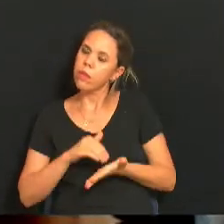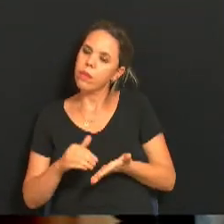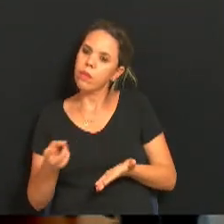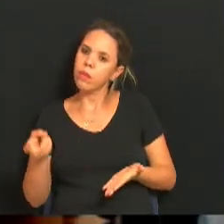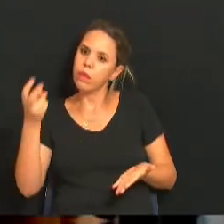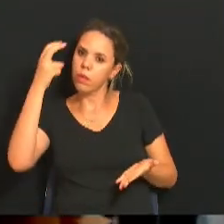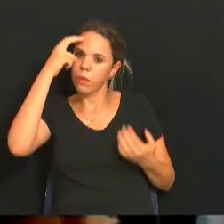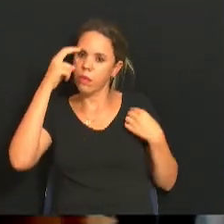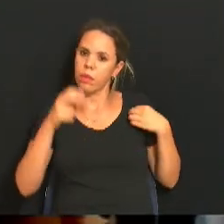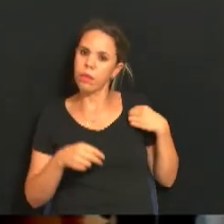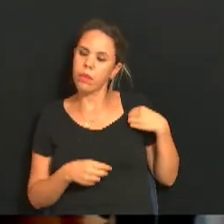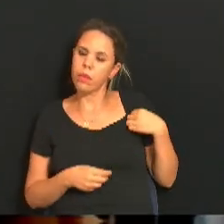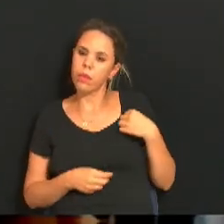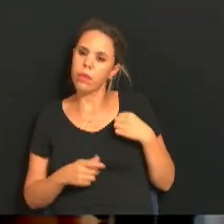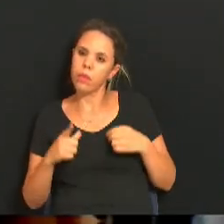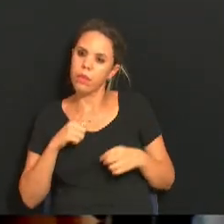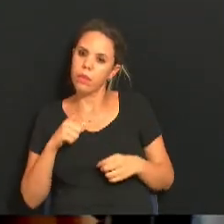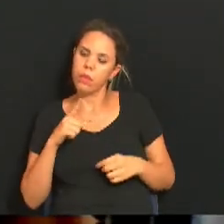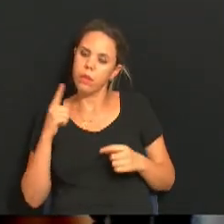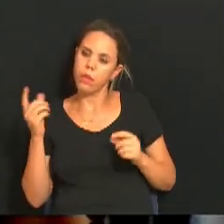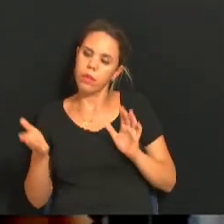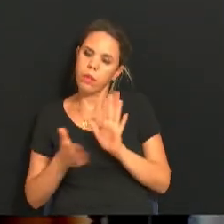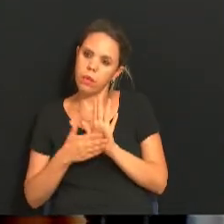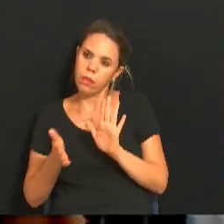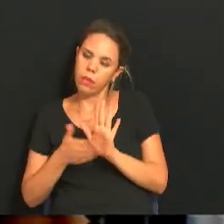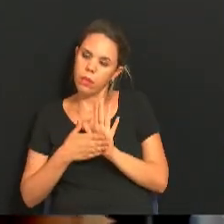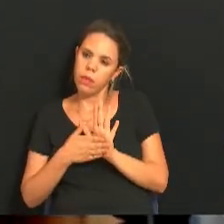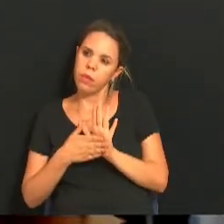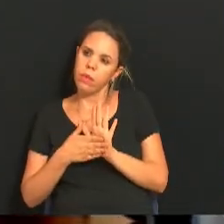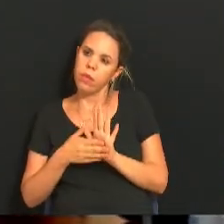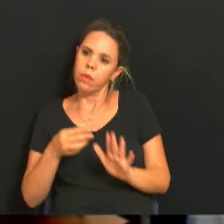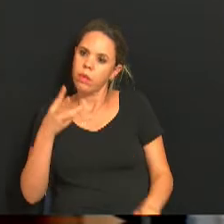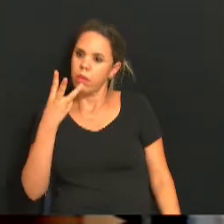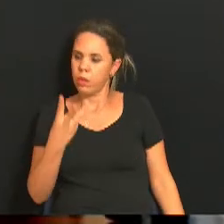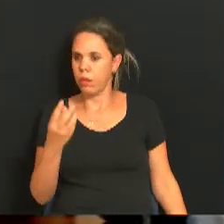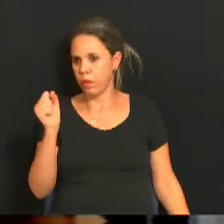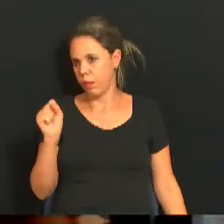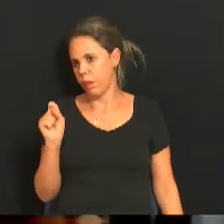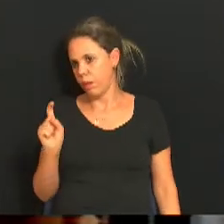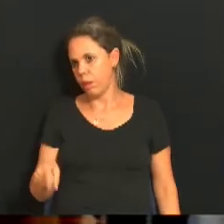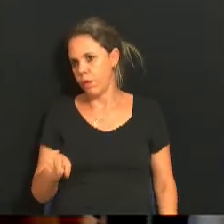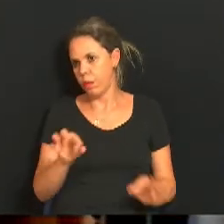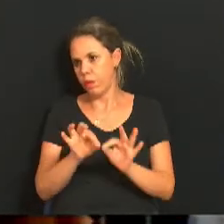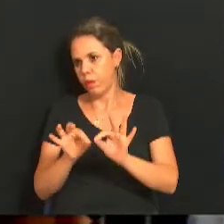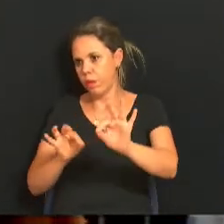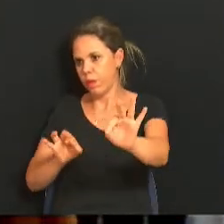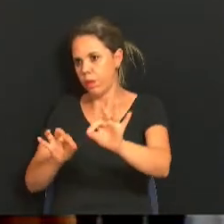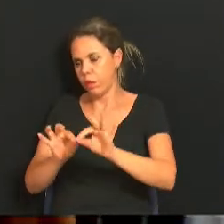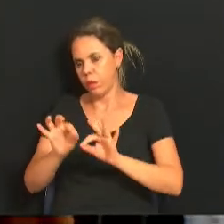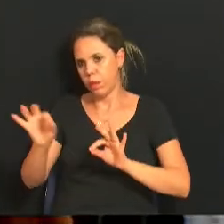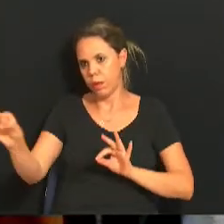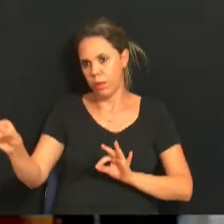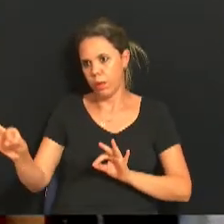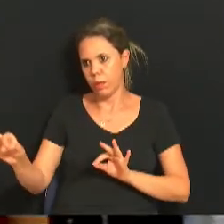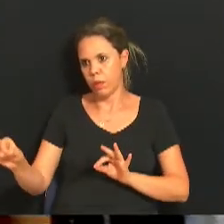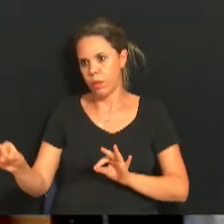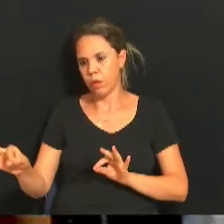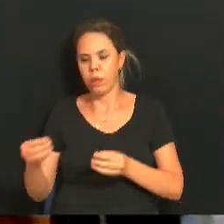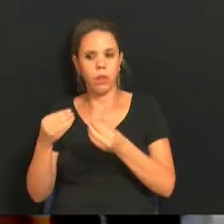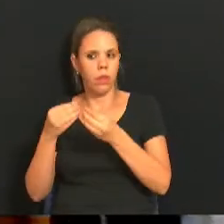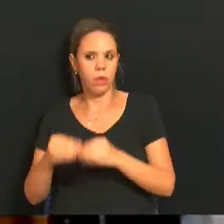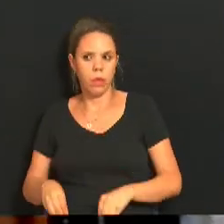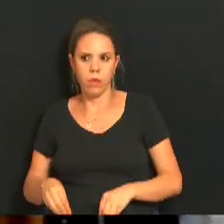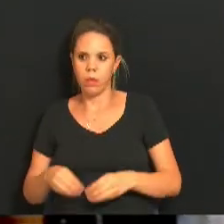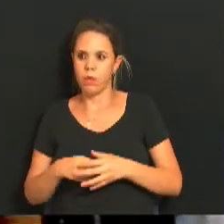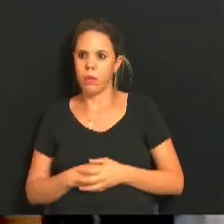de cultura existiu essa proposta em relação aos 38 mil metros quadrados né é que não impacta